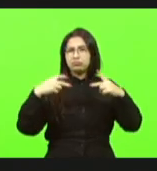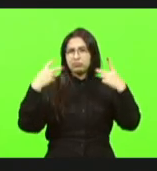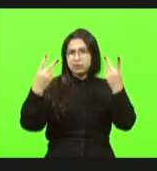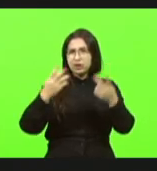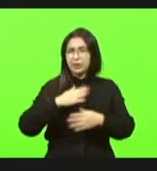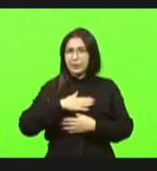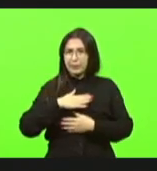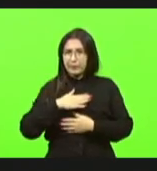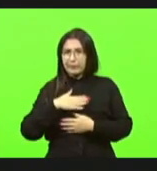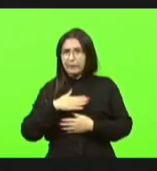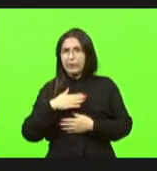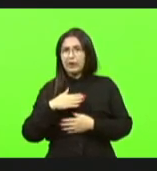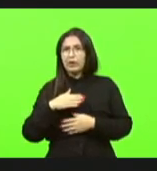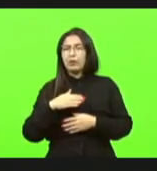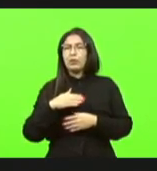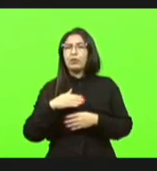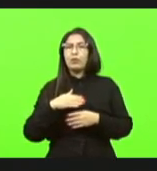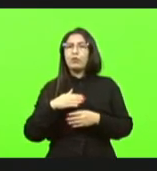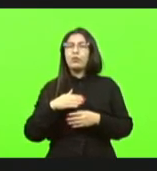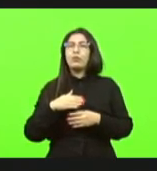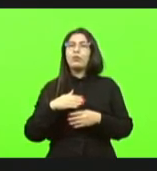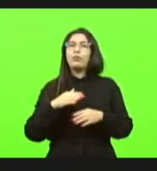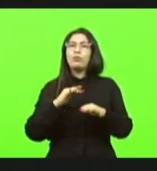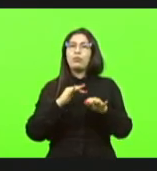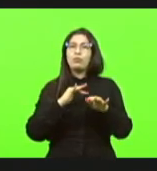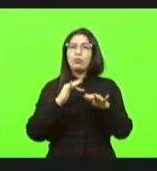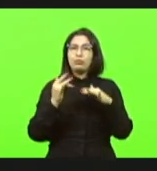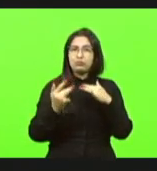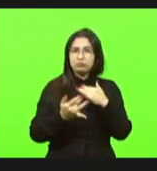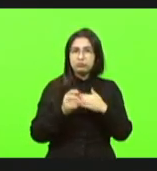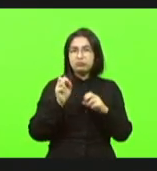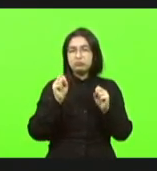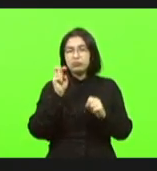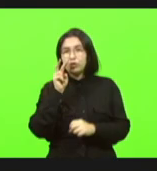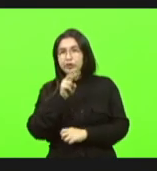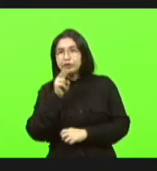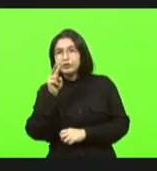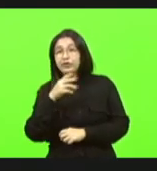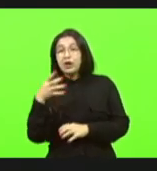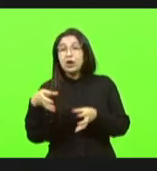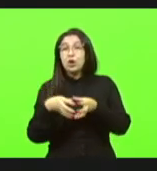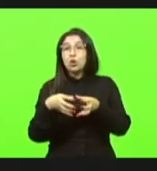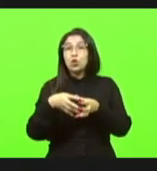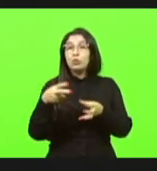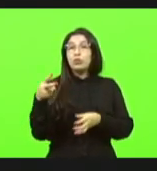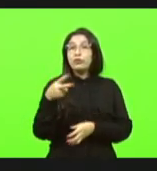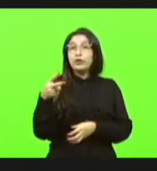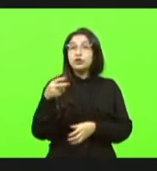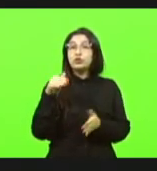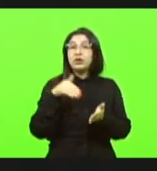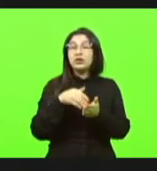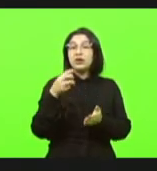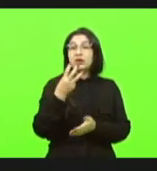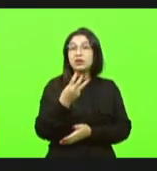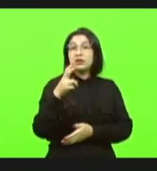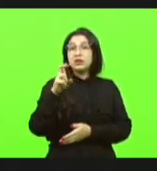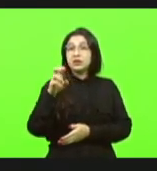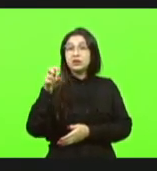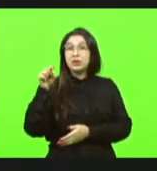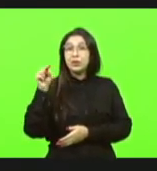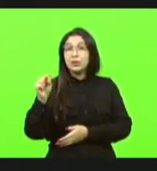mesmo e para quem quiser consultar dá para ver quanto que sai esse time de de 22 a 35 mil reais ali